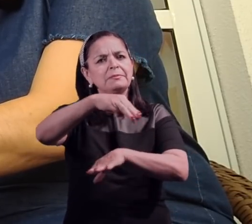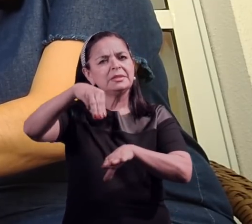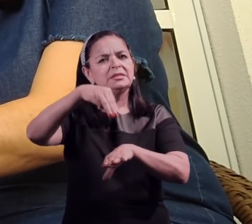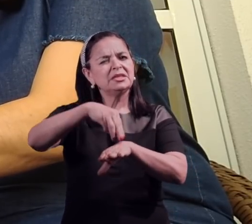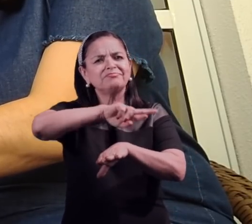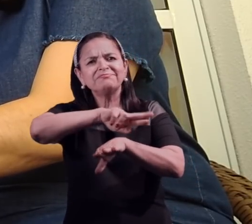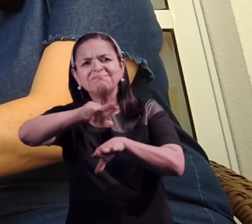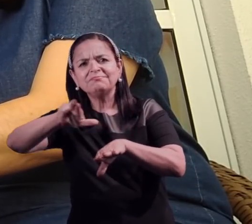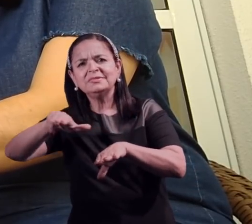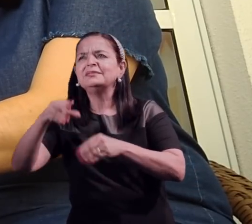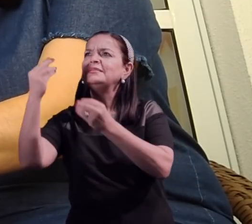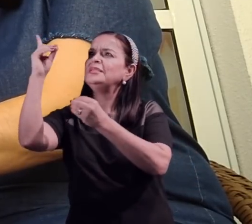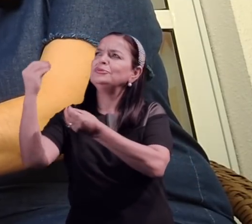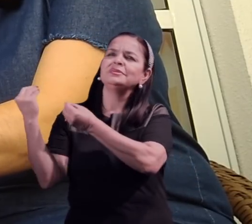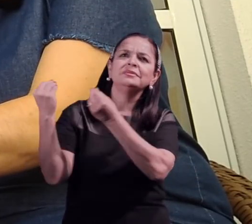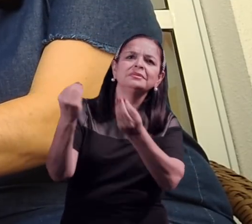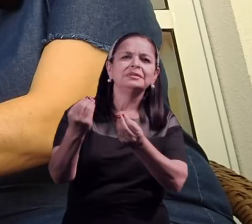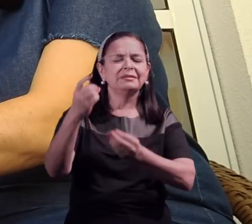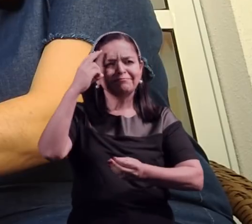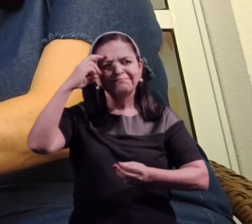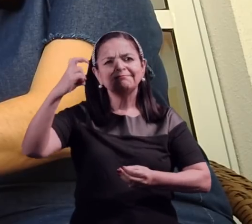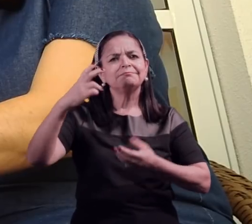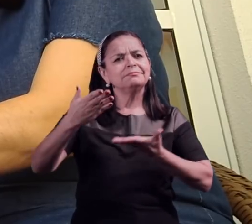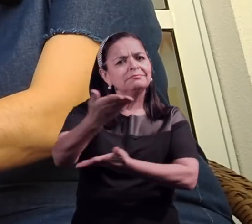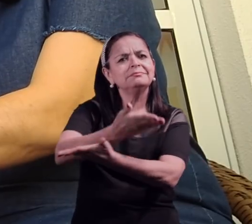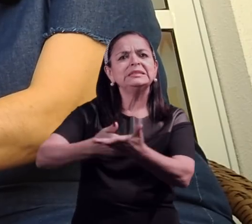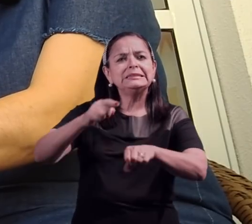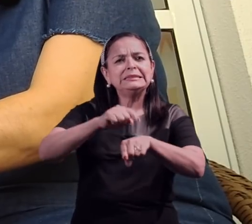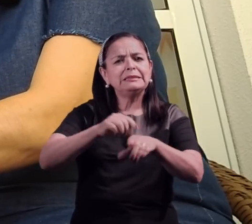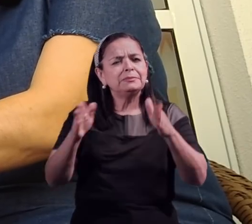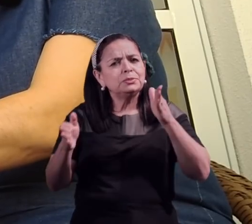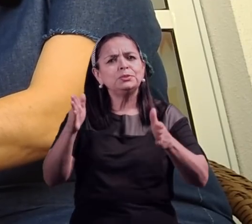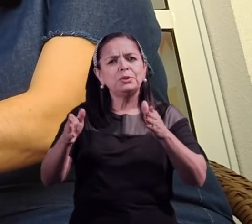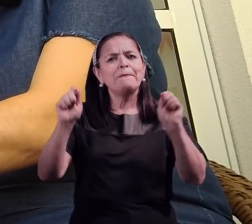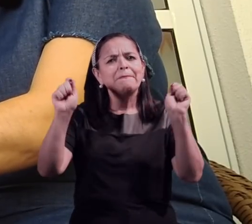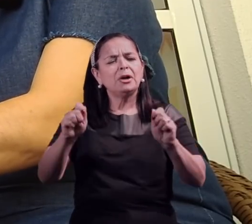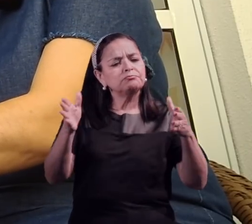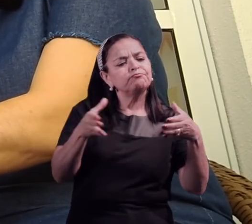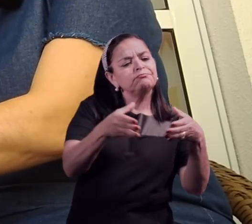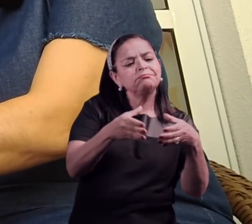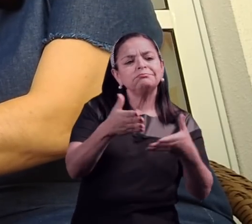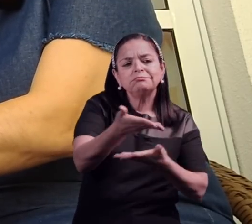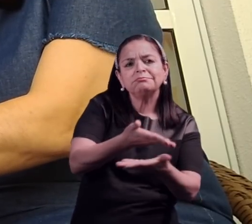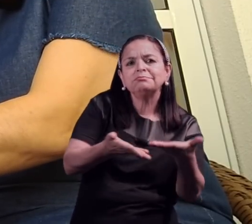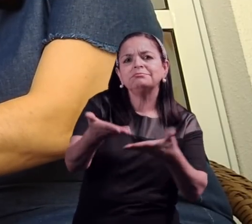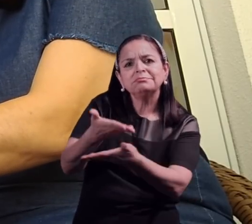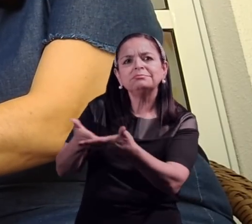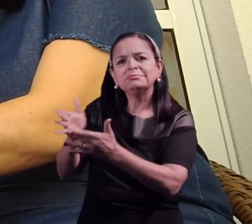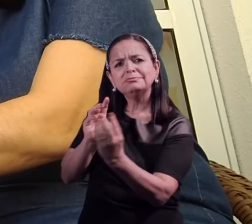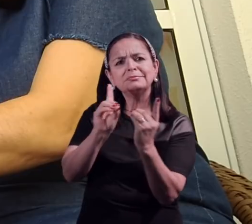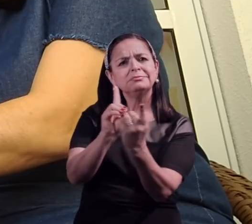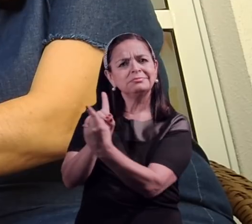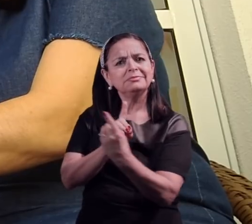dar sabedoria, ó Deus, nesse tempo, ó Pai, para que eles possam agregar e acolher cada irmãozinho que faz parte do